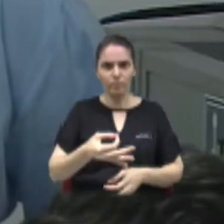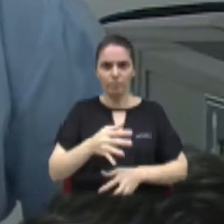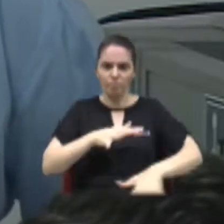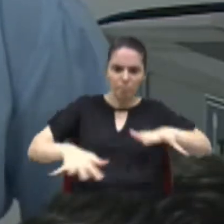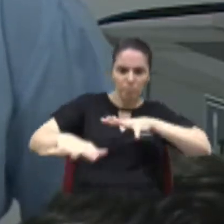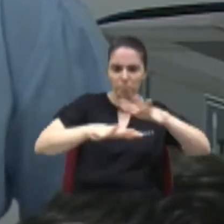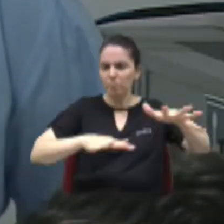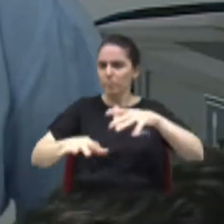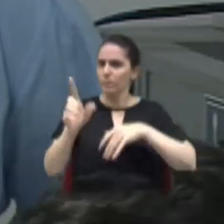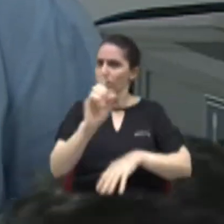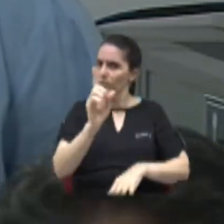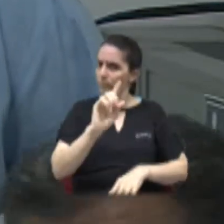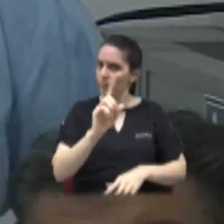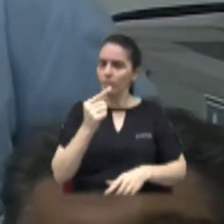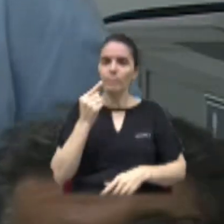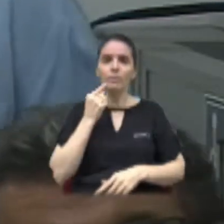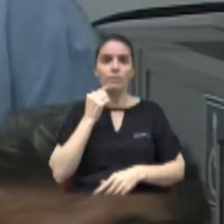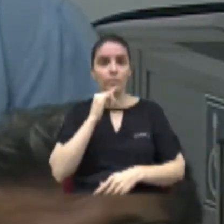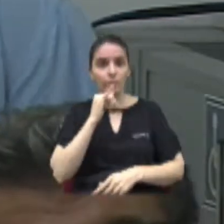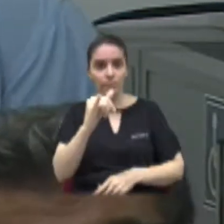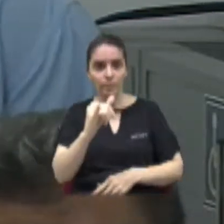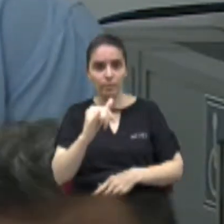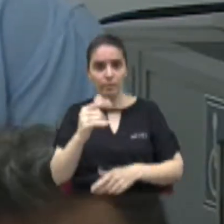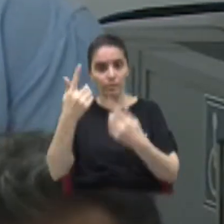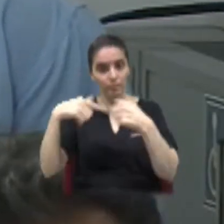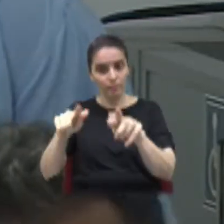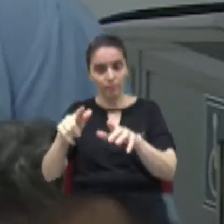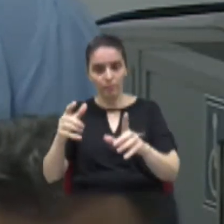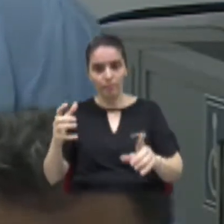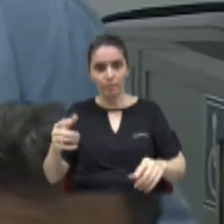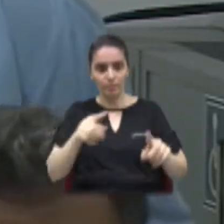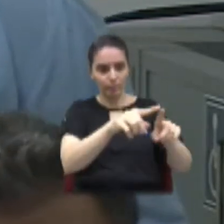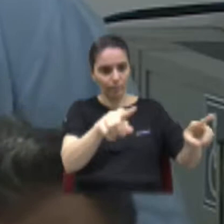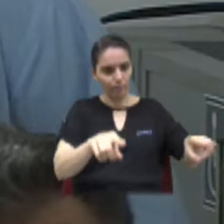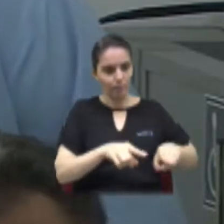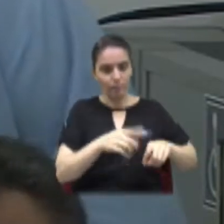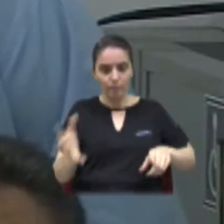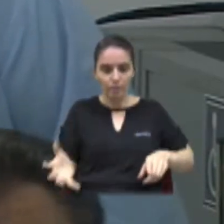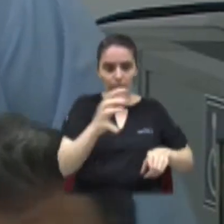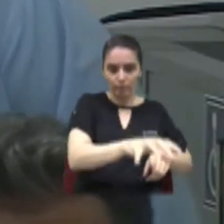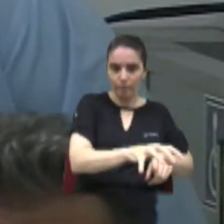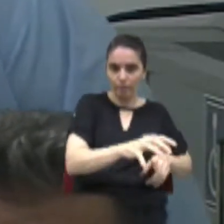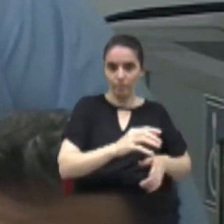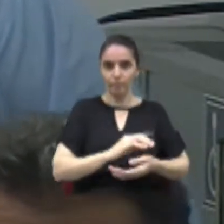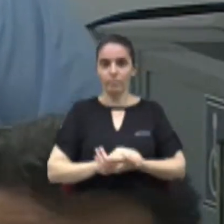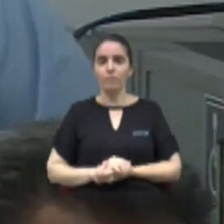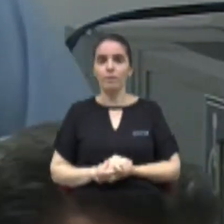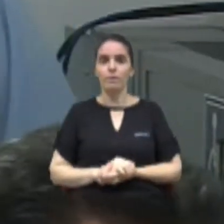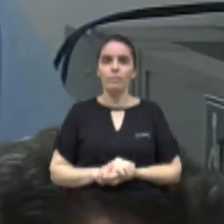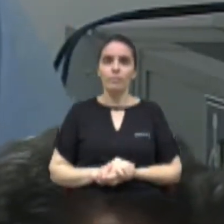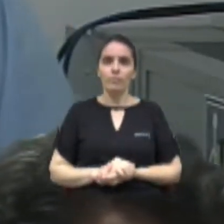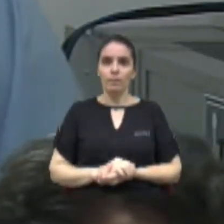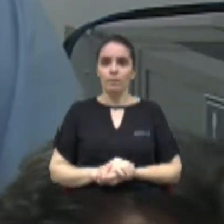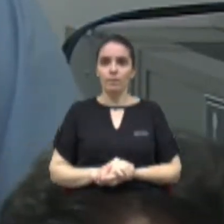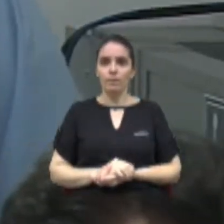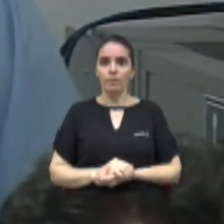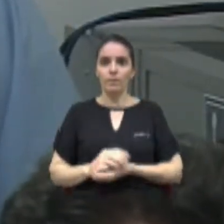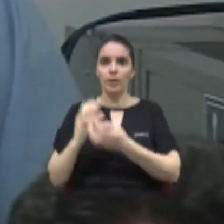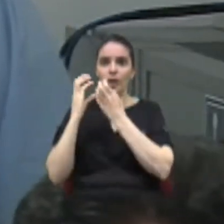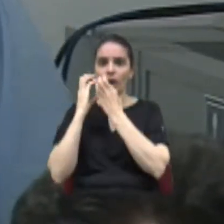grito. Então, assim, eu acho que tem que ser contemplado